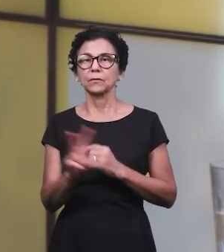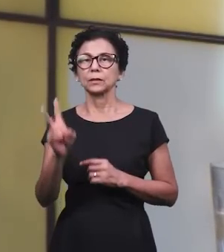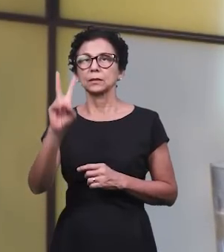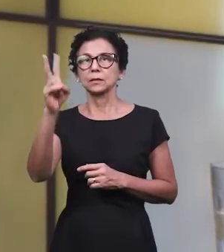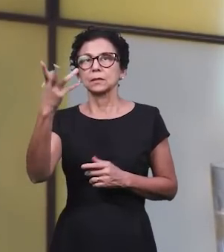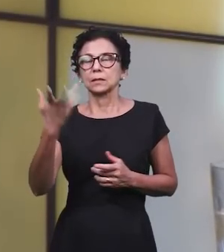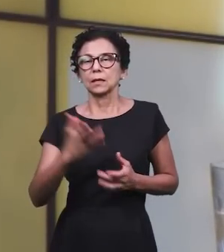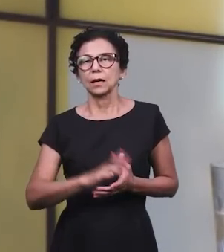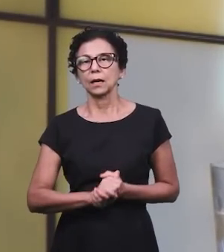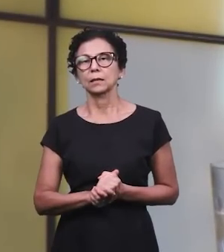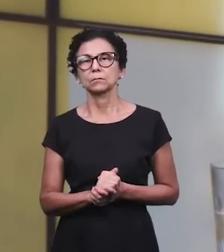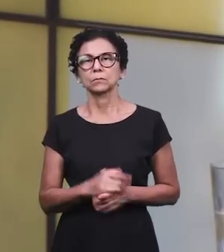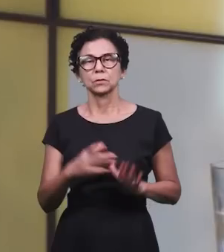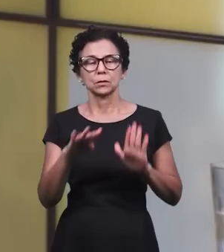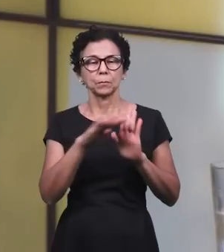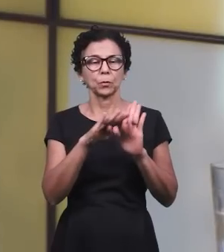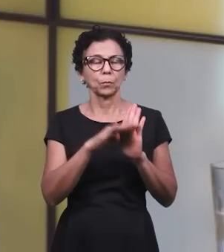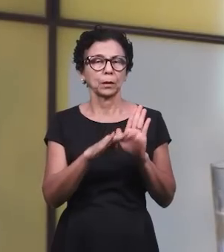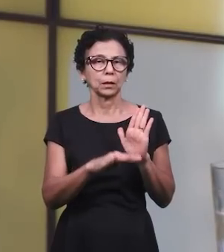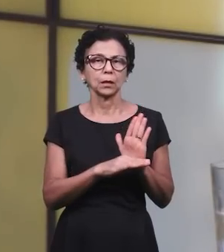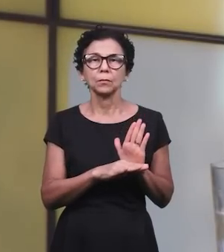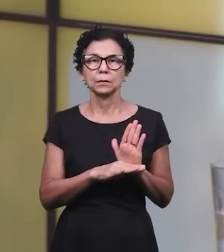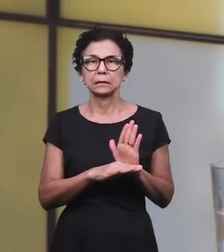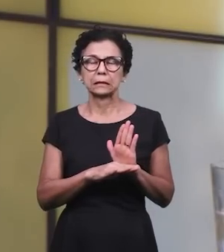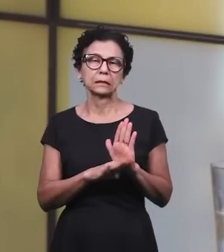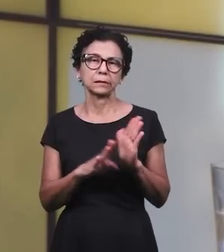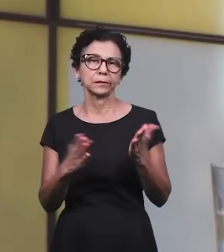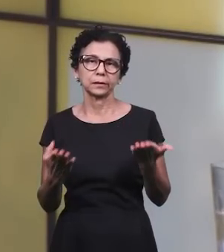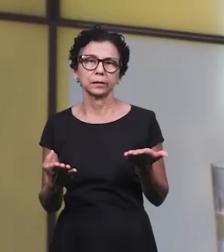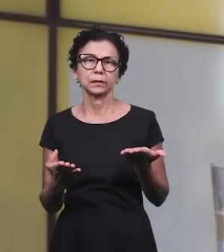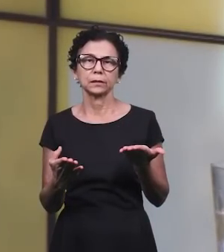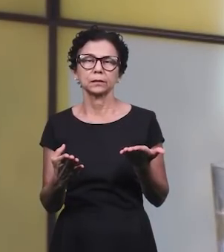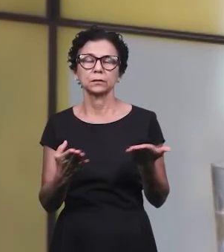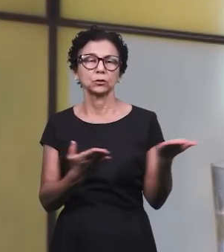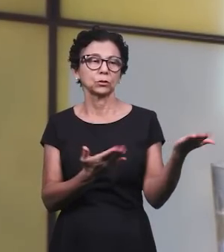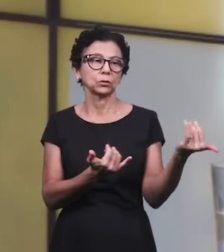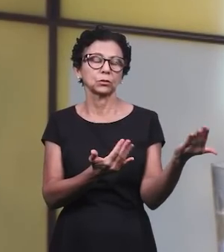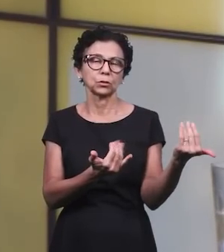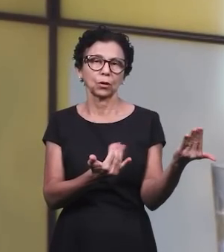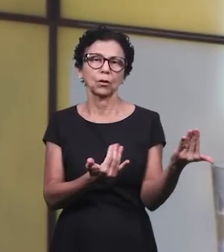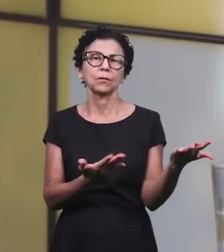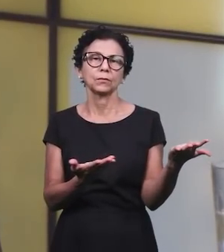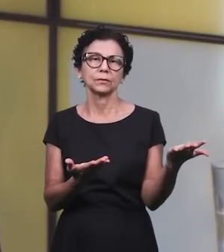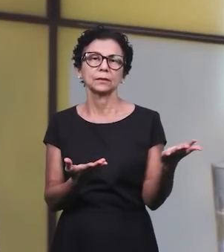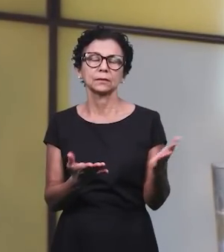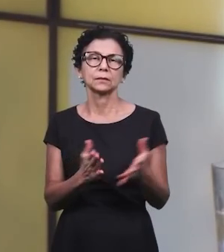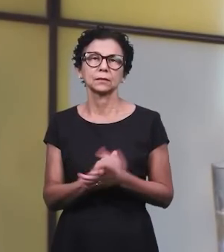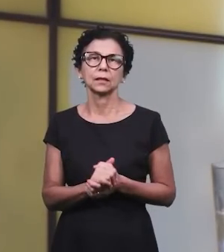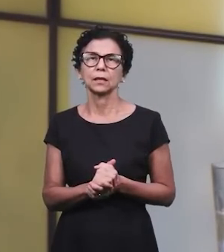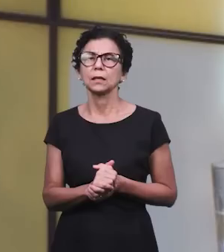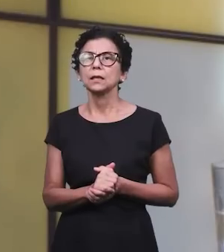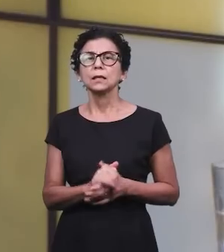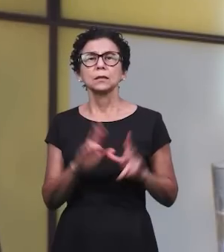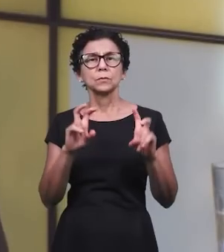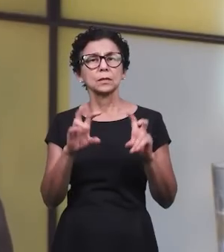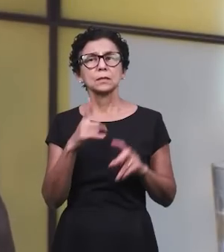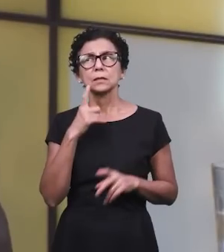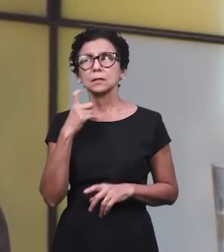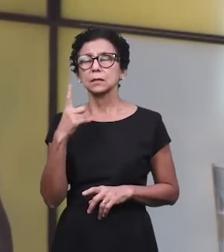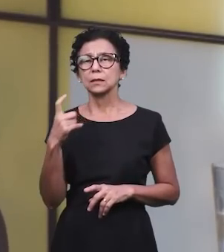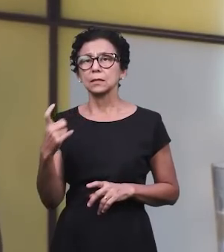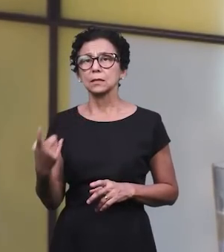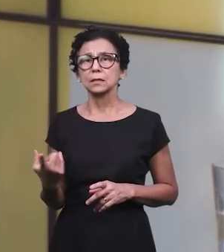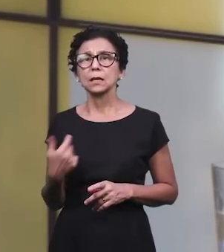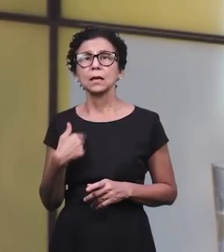gravados, o programa com família, o programa dos jovens, né? Aquele programa que tem dos jovens, que é extraordinário, assuntos interessantíssimos, eu